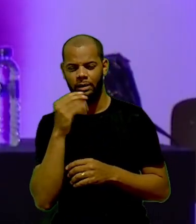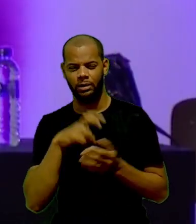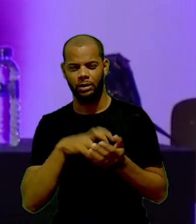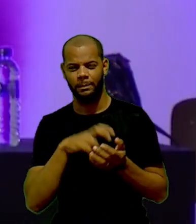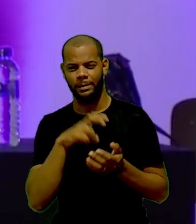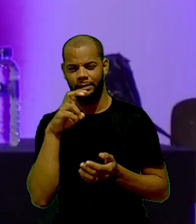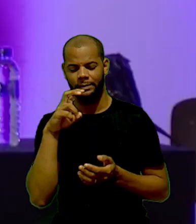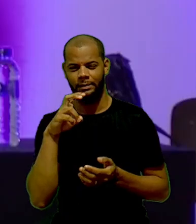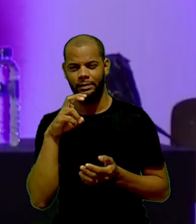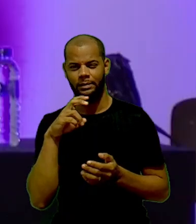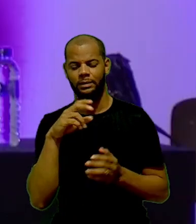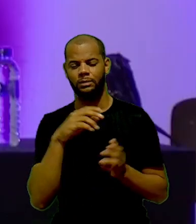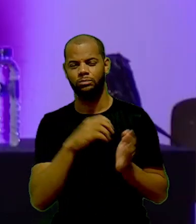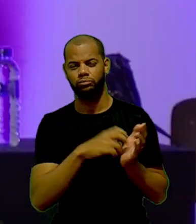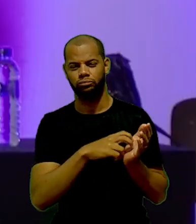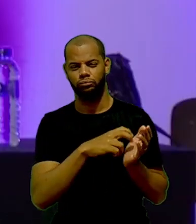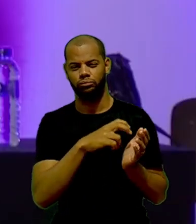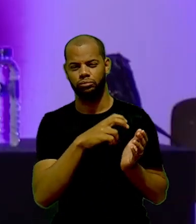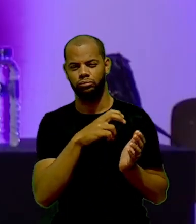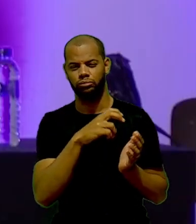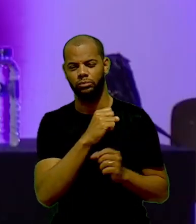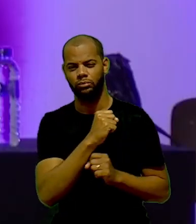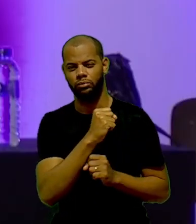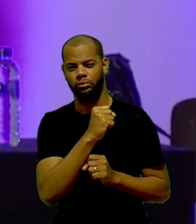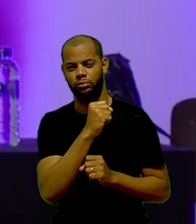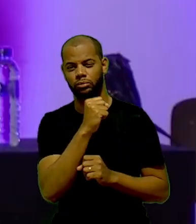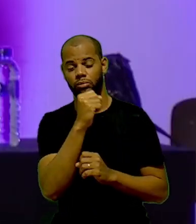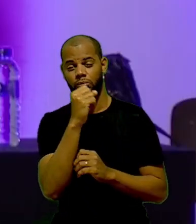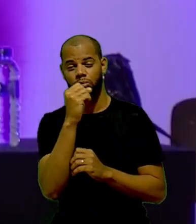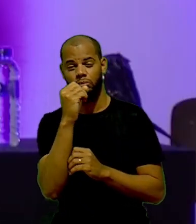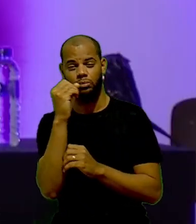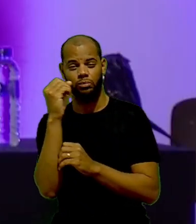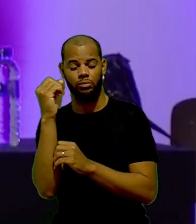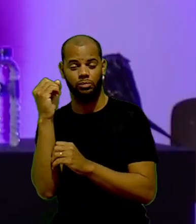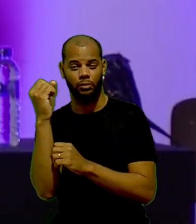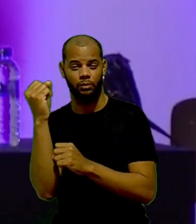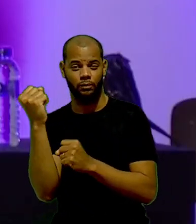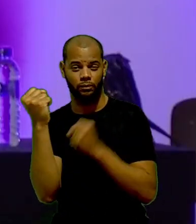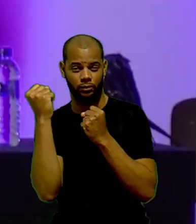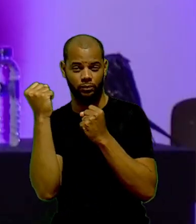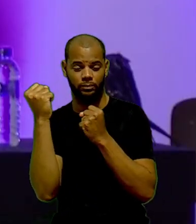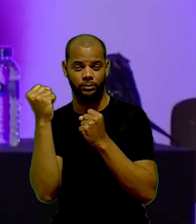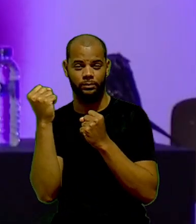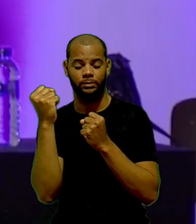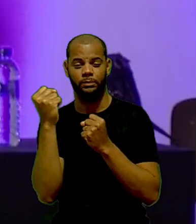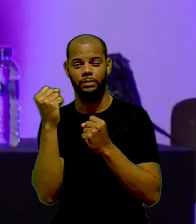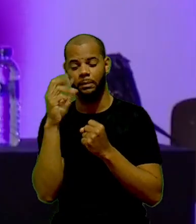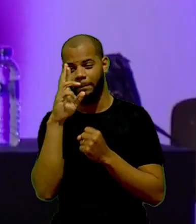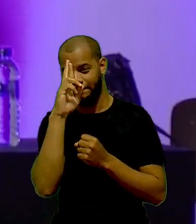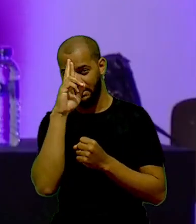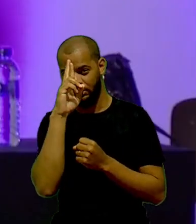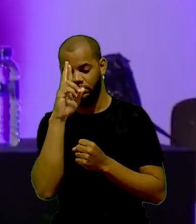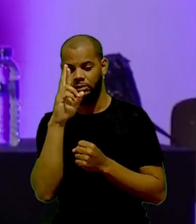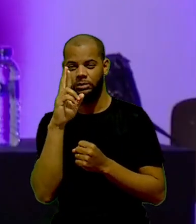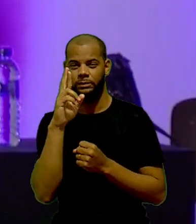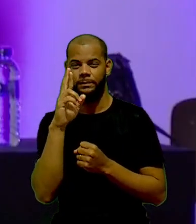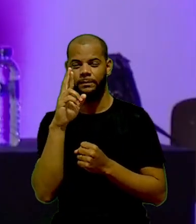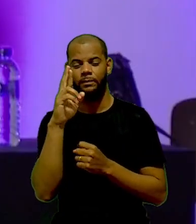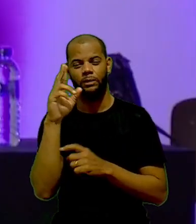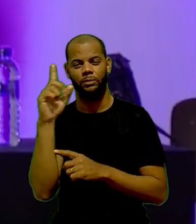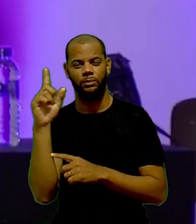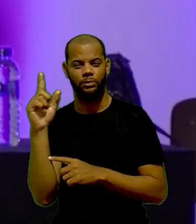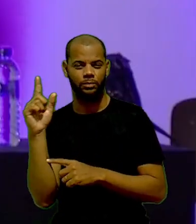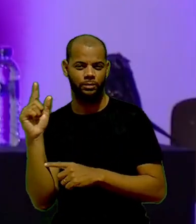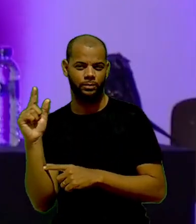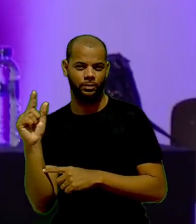ela vai aumentando à medida que o dia vai chegando perto do meio-dia solar, vai decrescendo